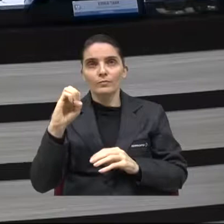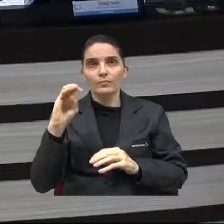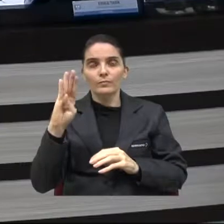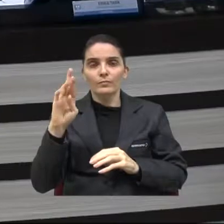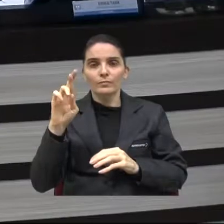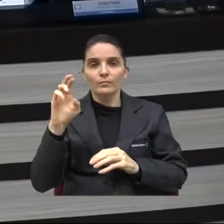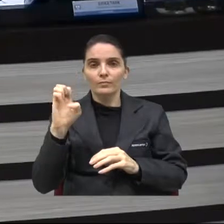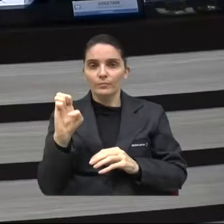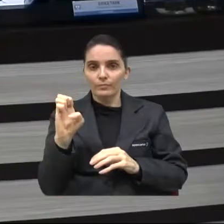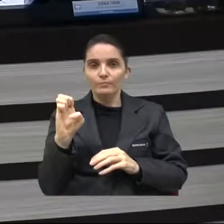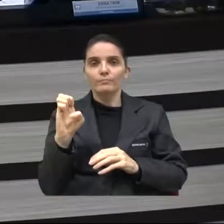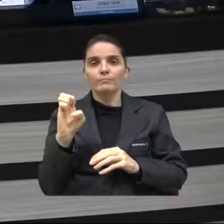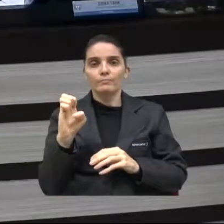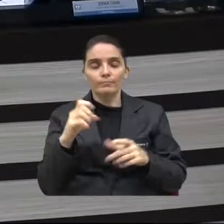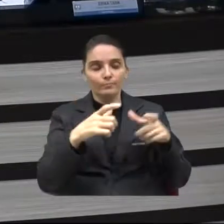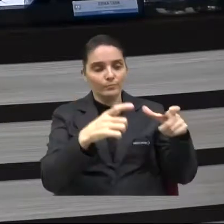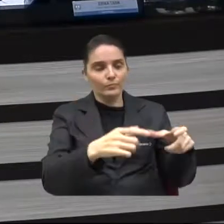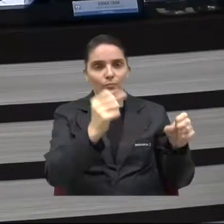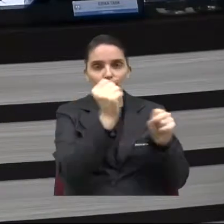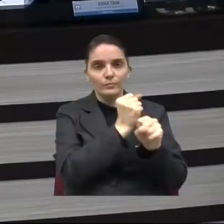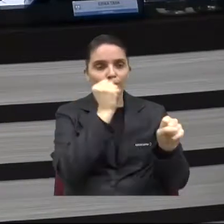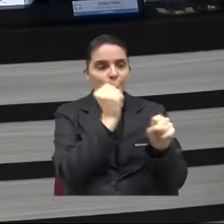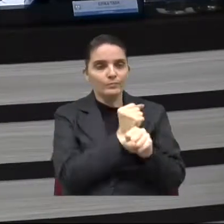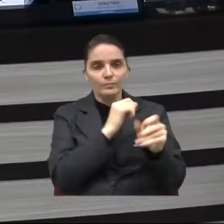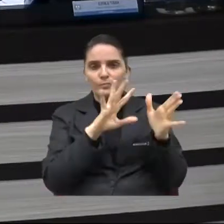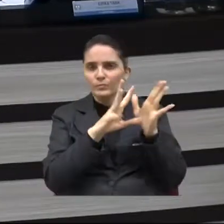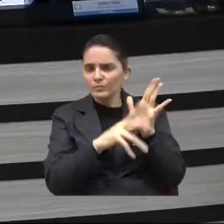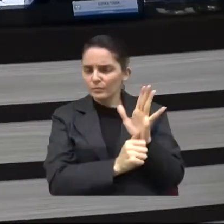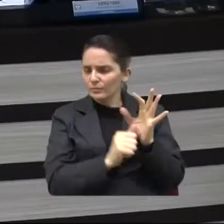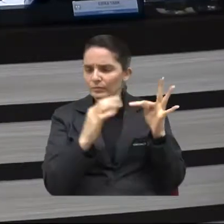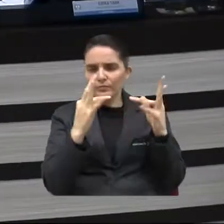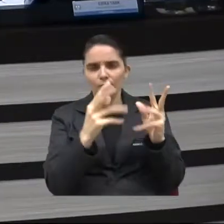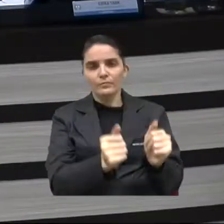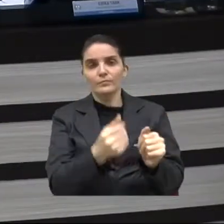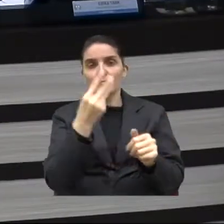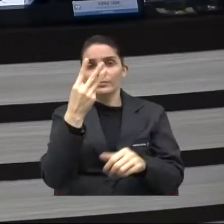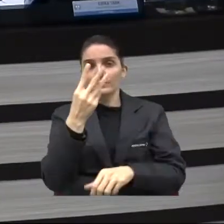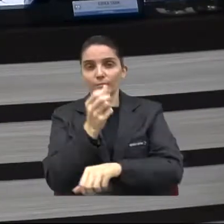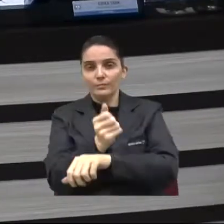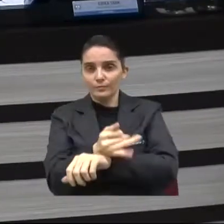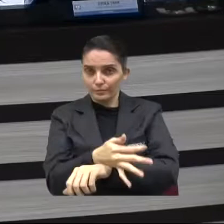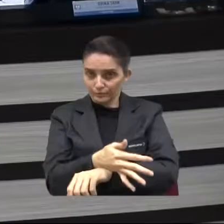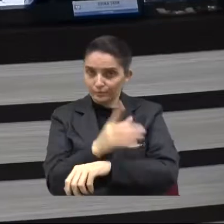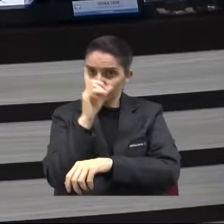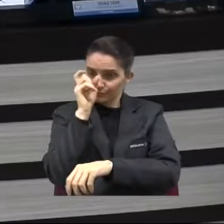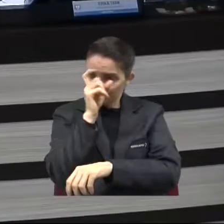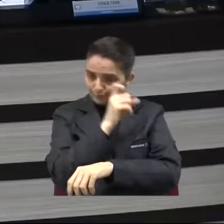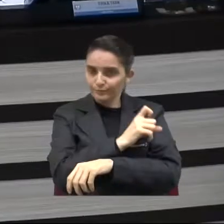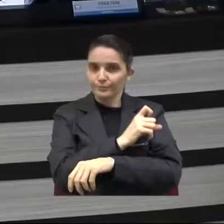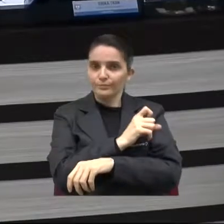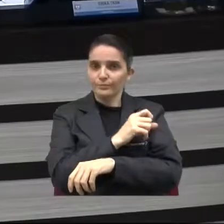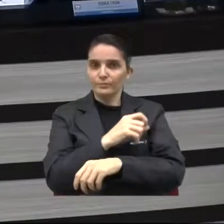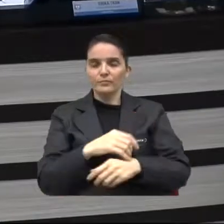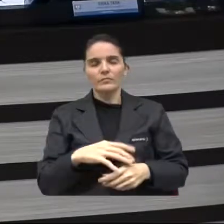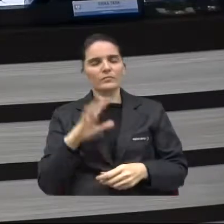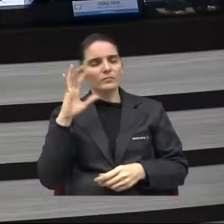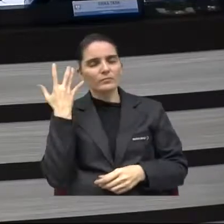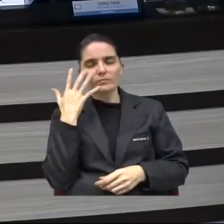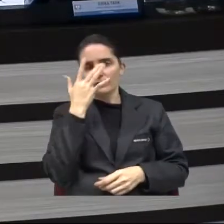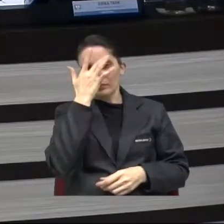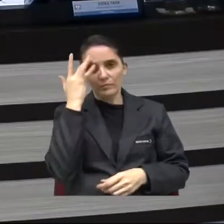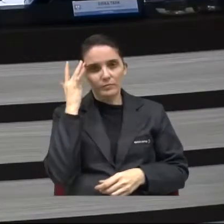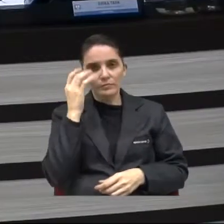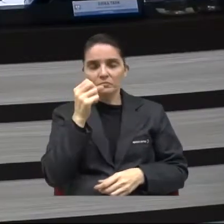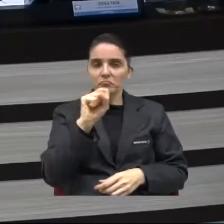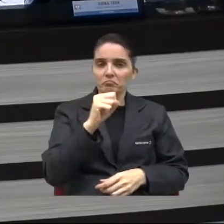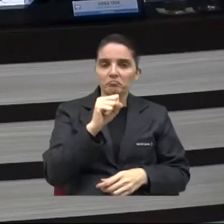construção, roubou tudo, furtou tudo da construção. 3 horas da manhã, meio difícil. Normalmente, acontece das